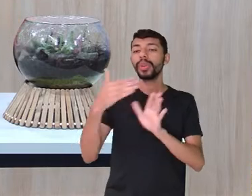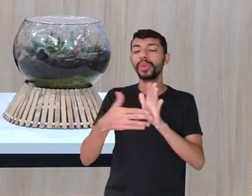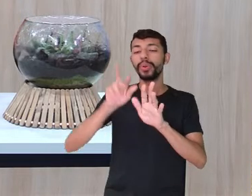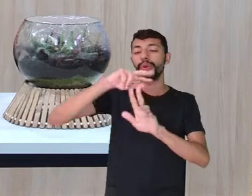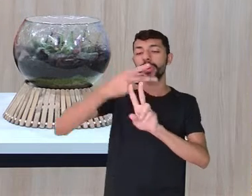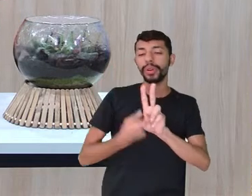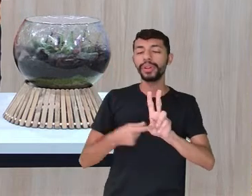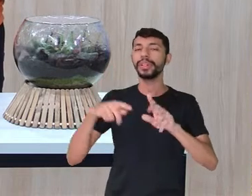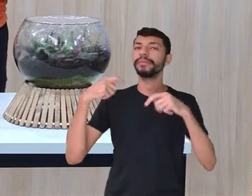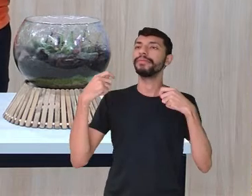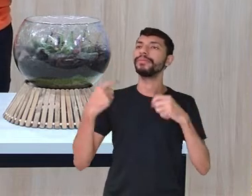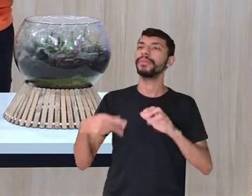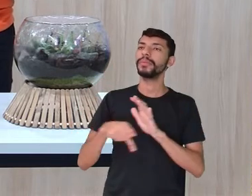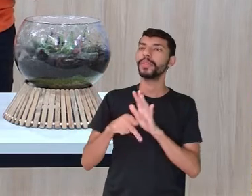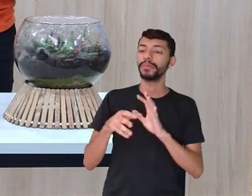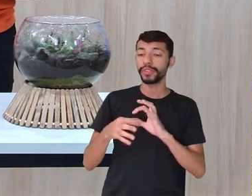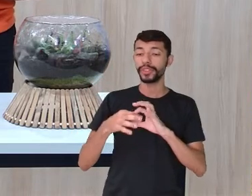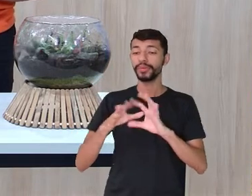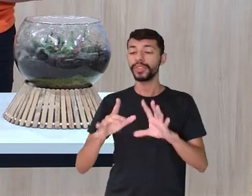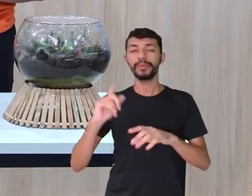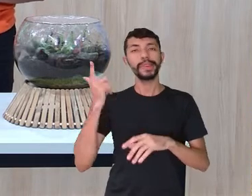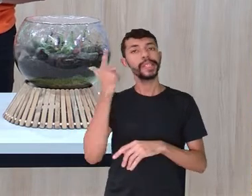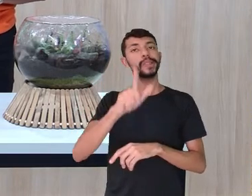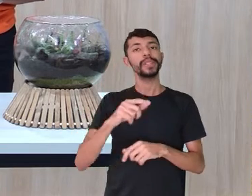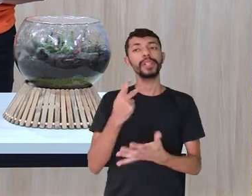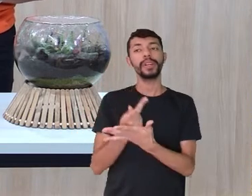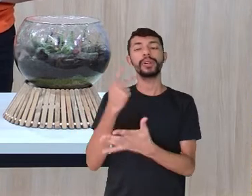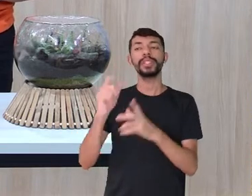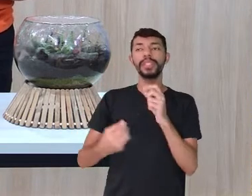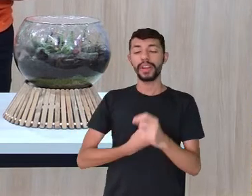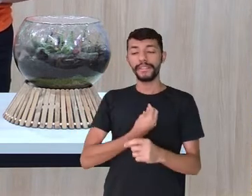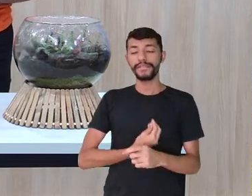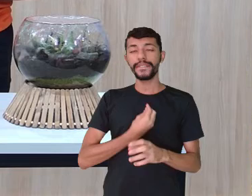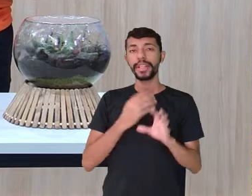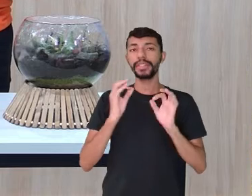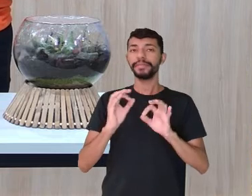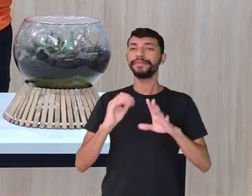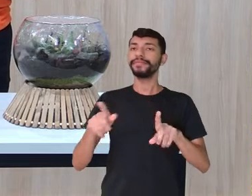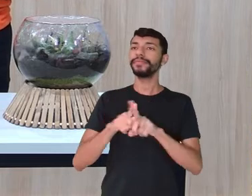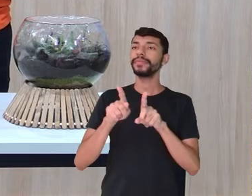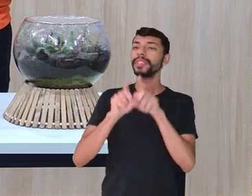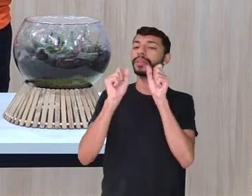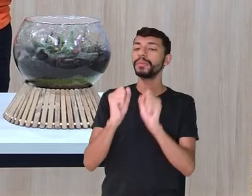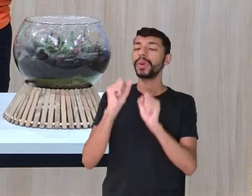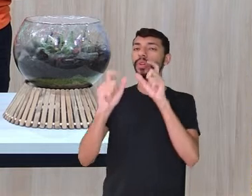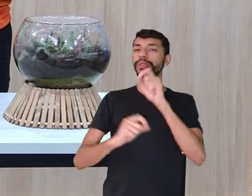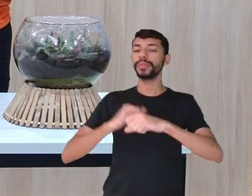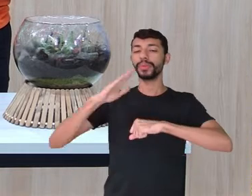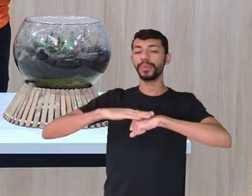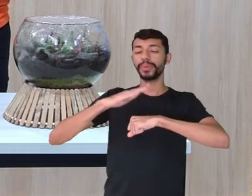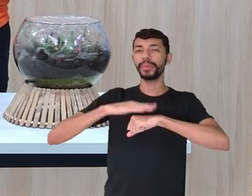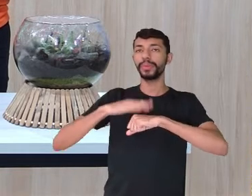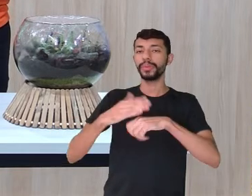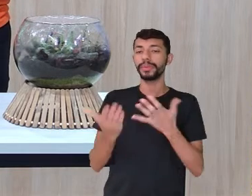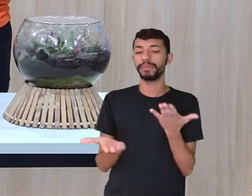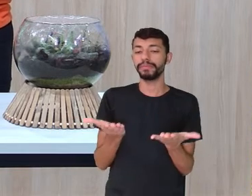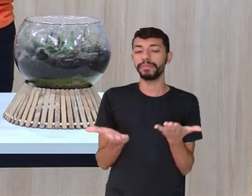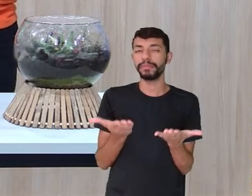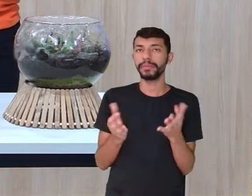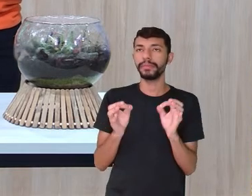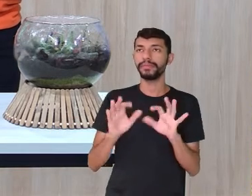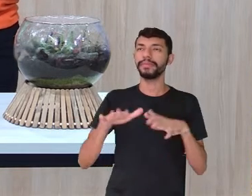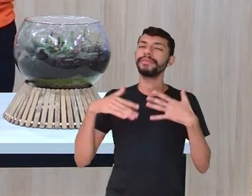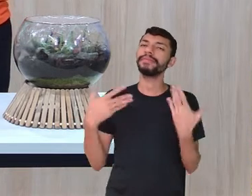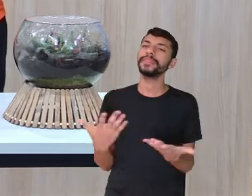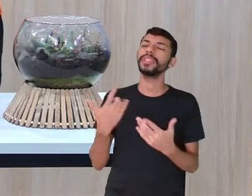recursos disponíveis para que possa acontecer vida ali e ela pode ser autossuficiente e equilibrada.